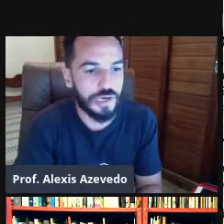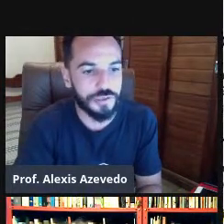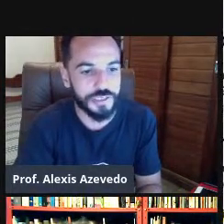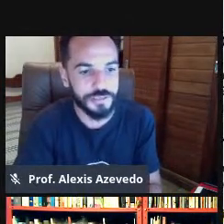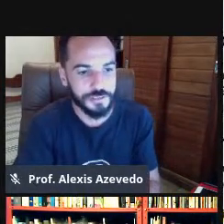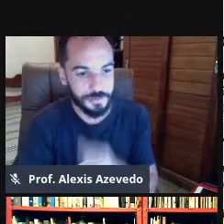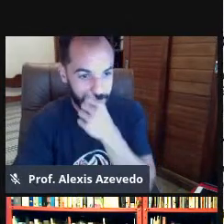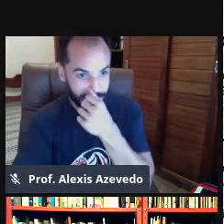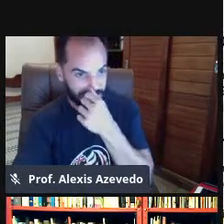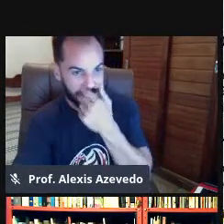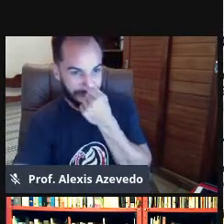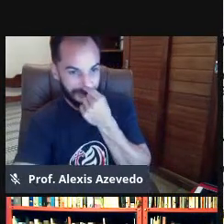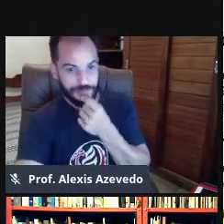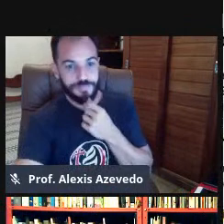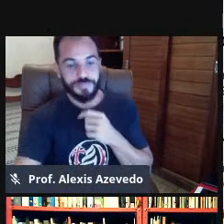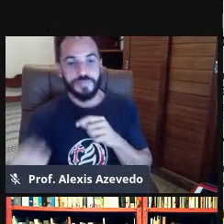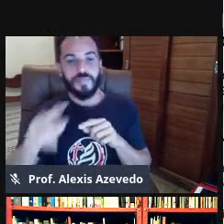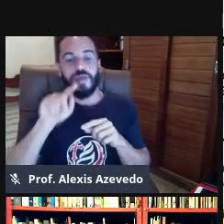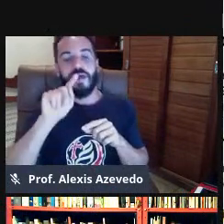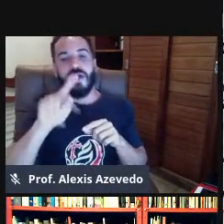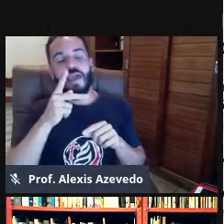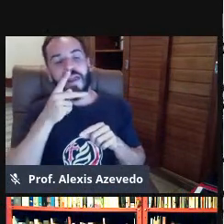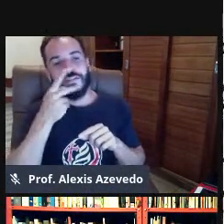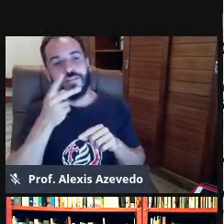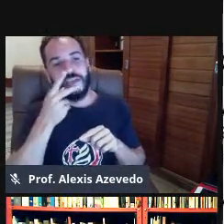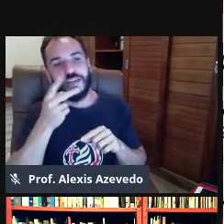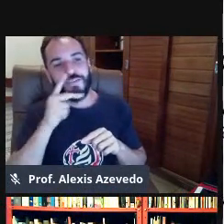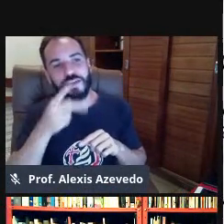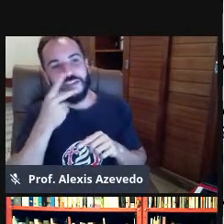Pode continuar, Rona. Ok, obrigado.